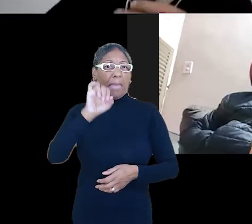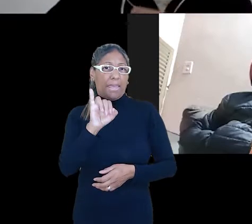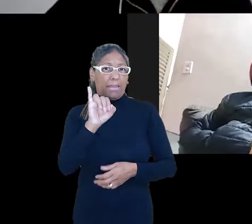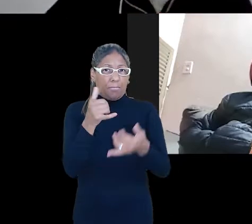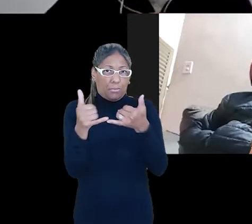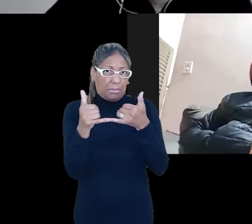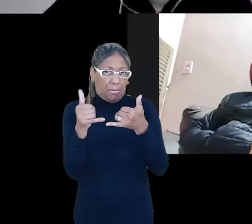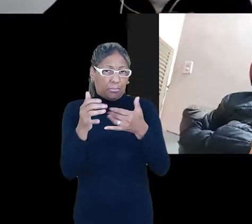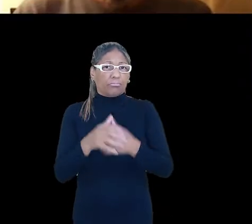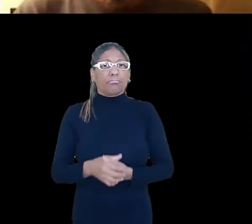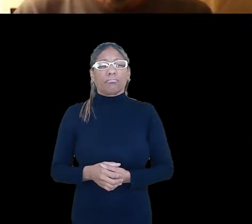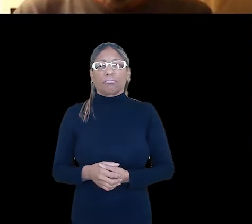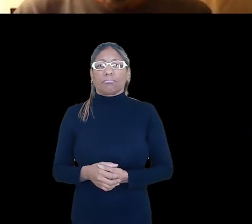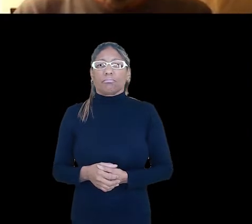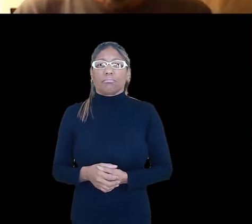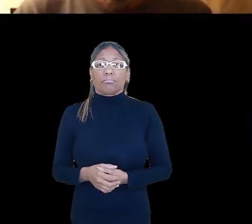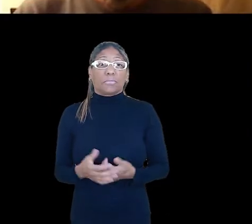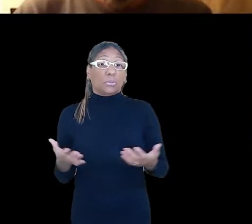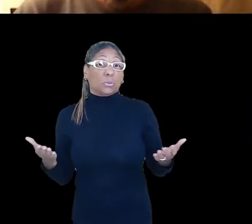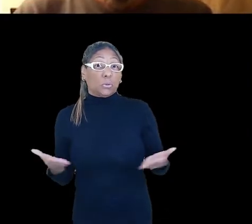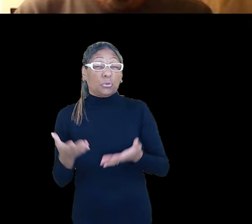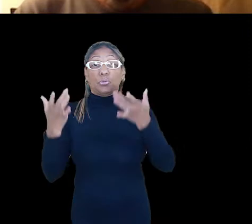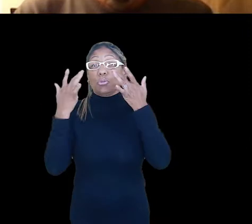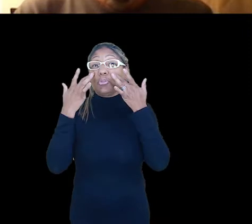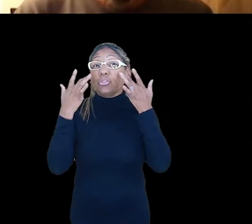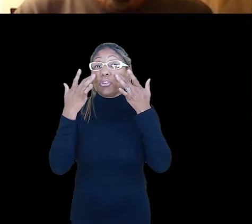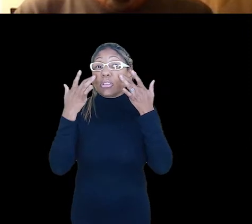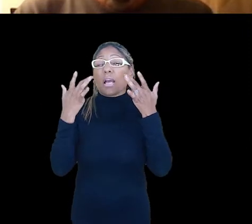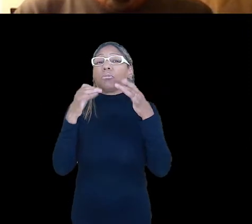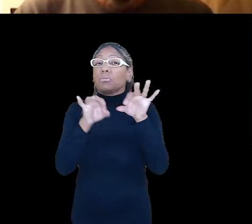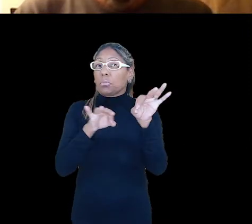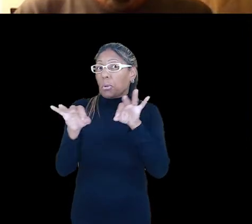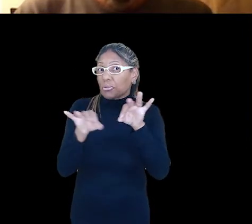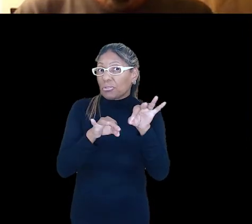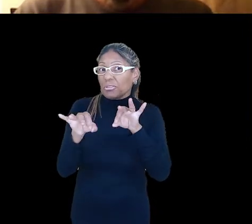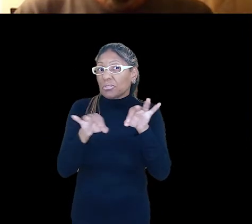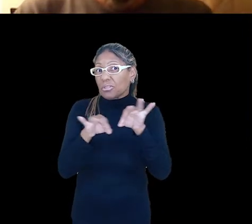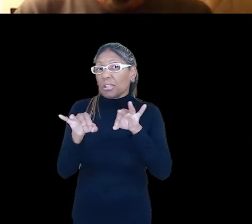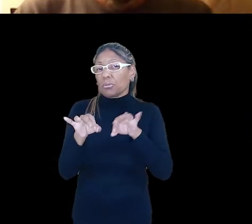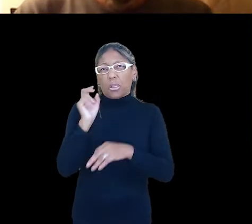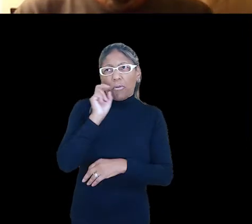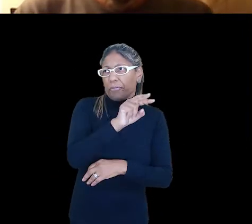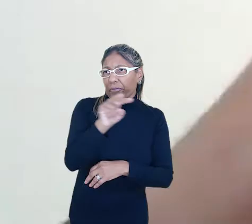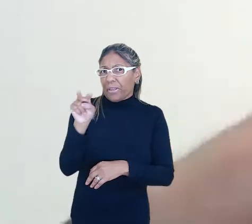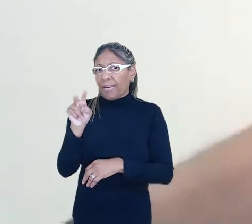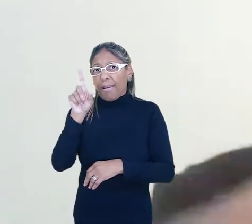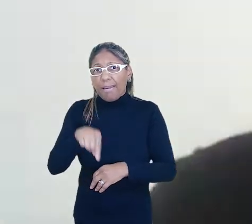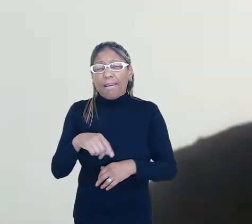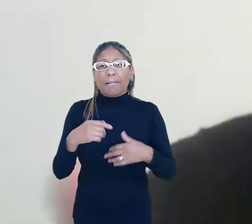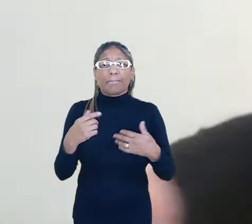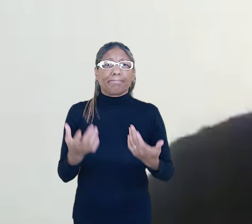MEI, por exemplo. Em videochamada. Eu acho que hoje, no teatro, assim, eu vejo nos projetos, né, que eu vejo muito.